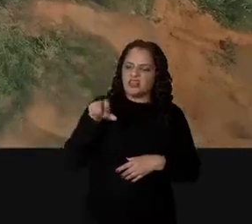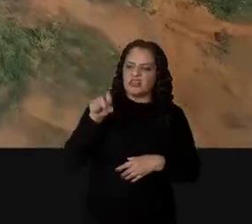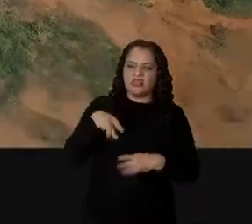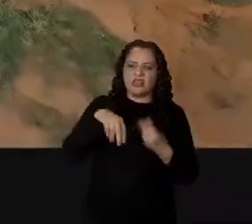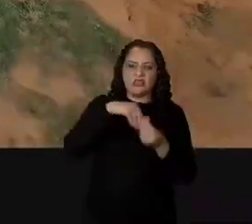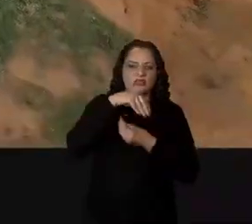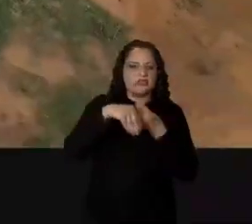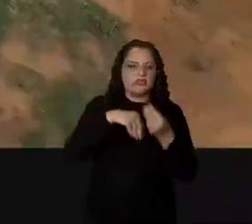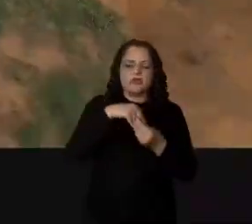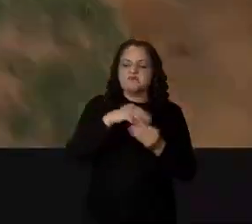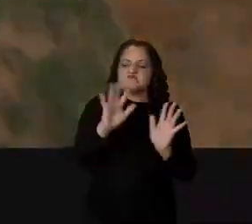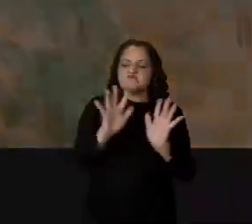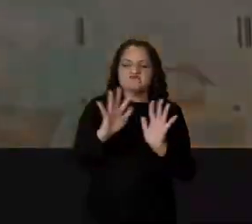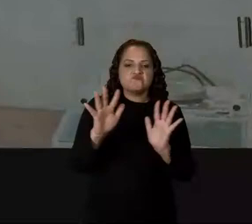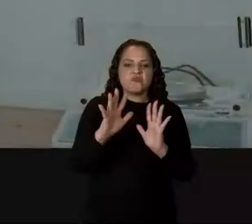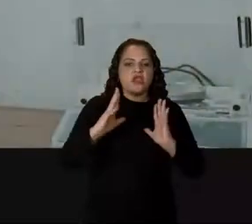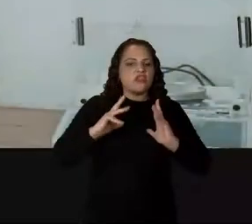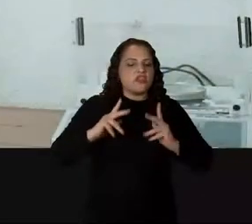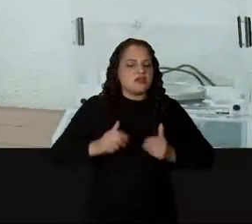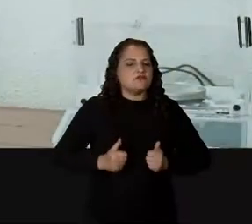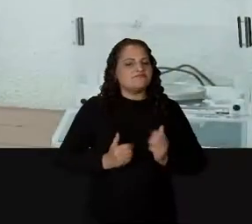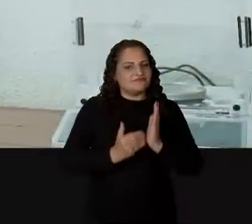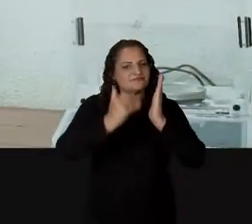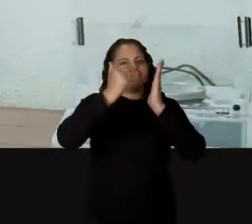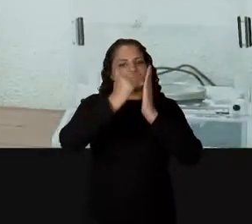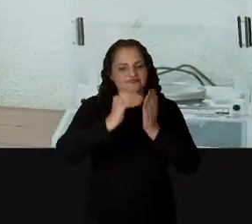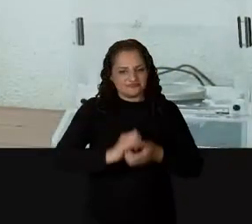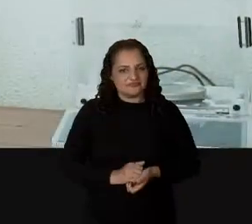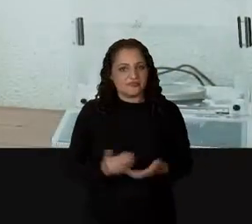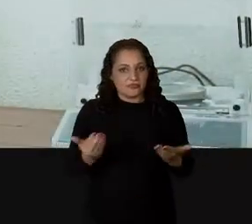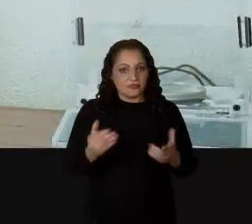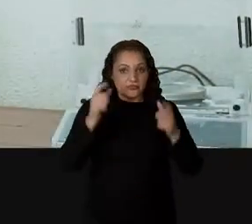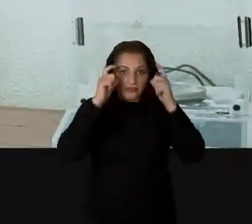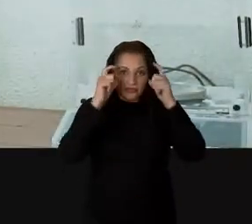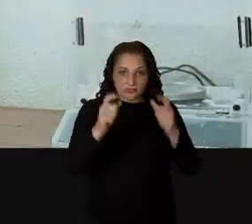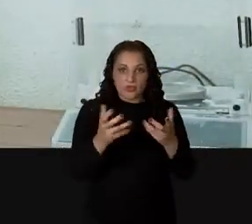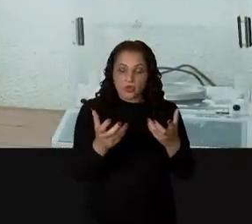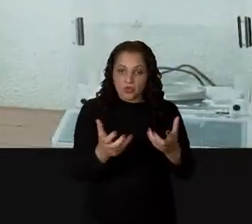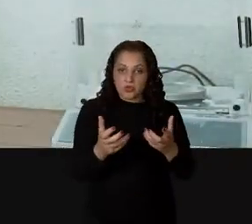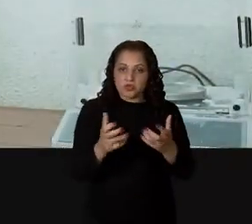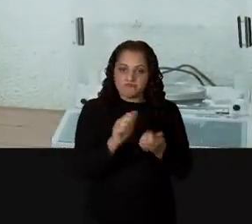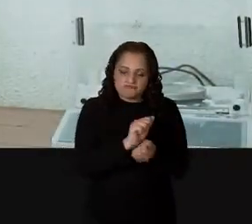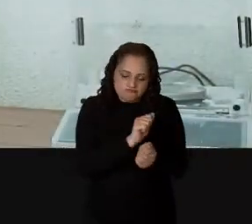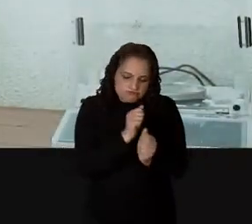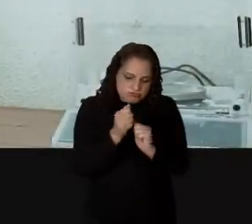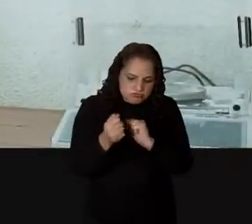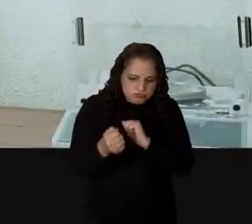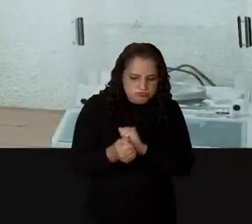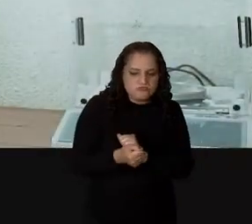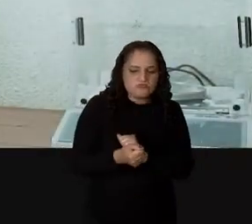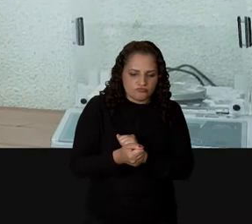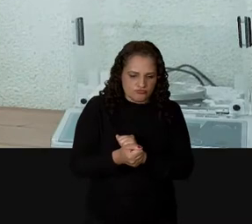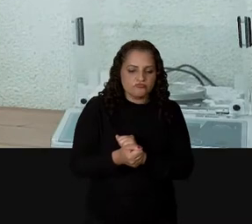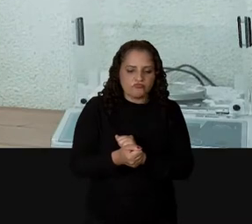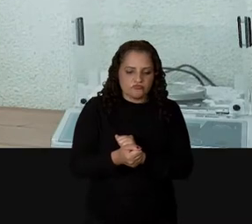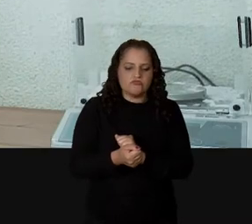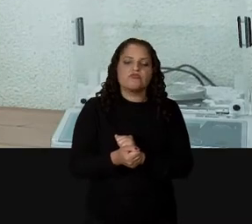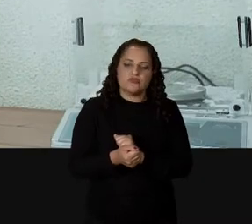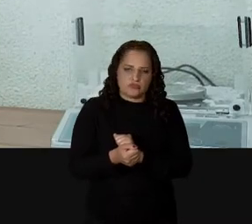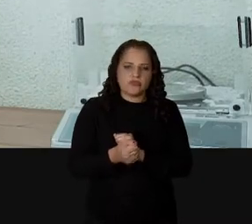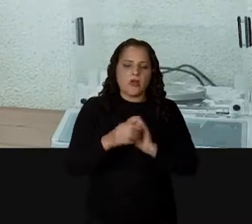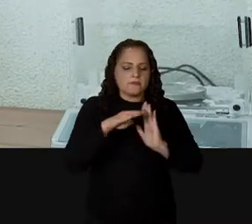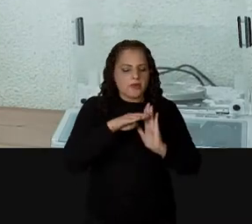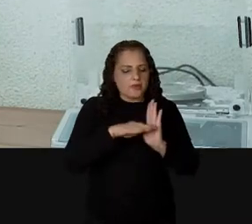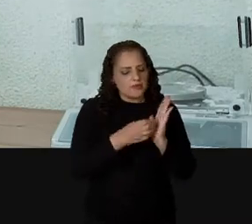ou fertilizantes. Agora, a nossa intenção é aperfeiçoar o nosso filtro e produzir um manual de passo a